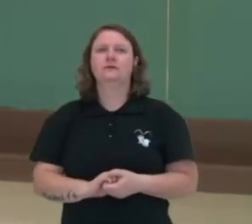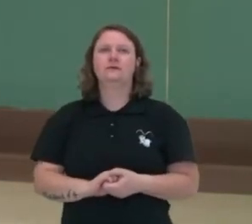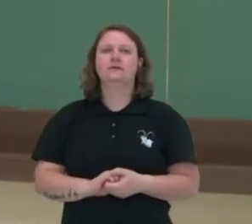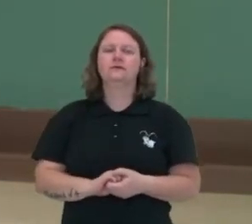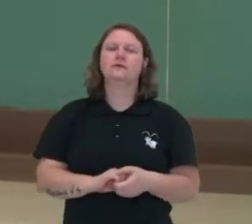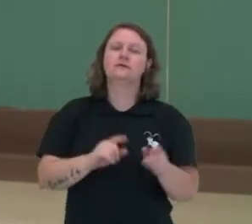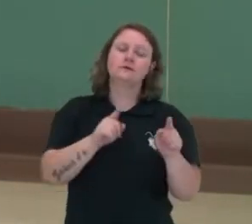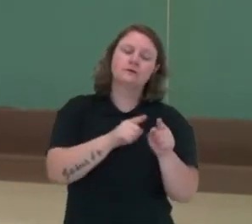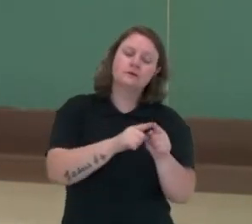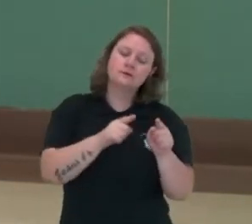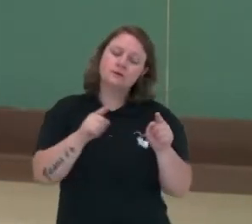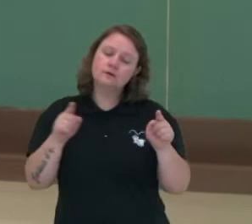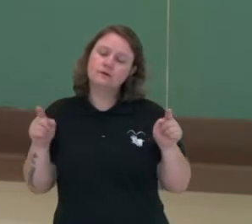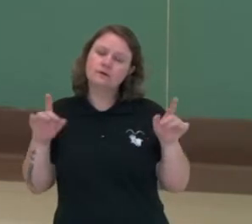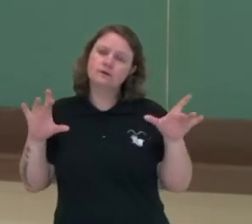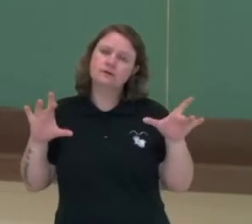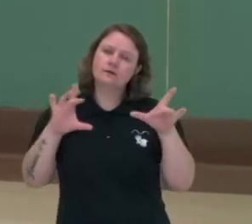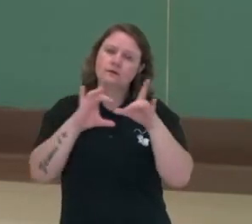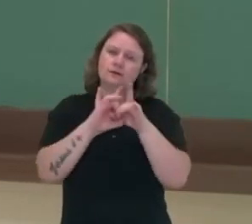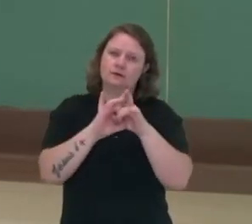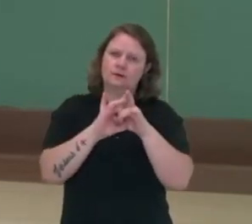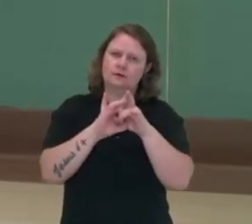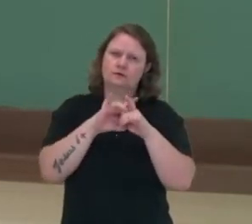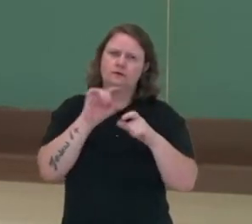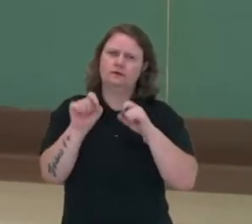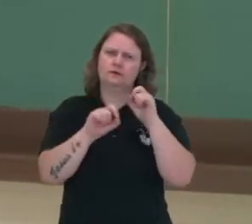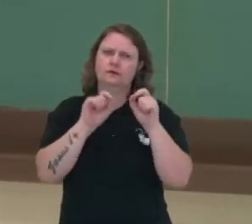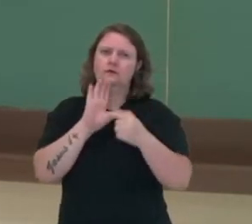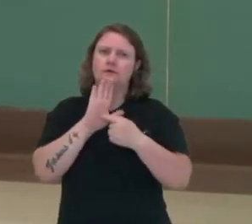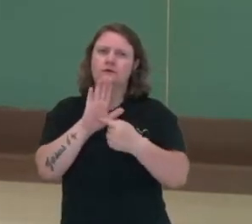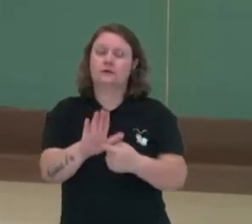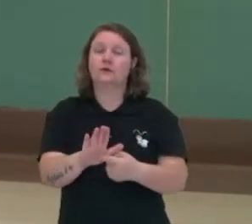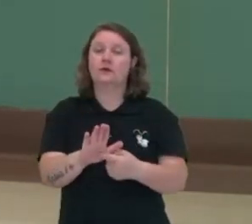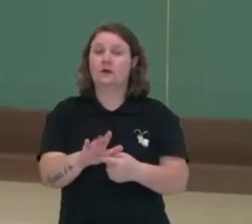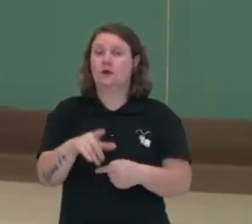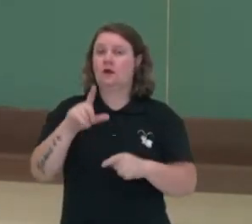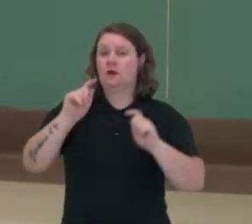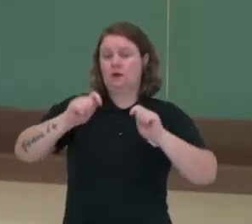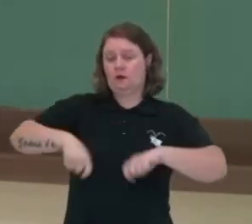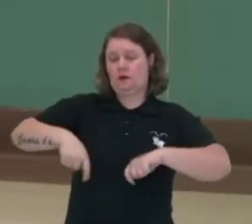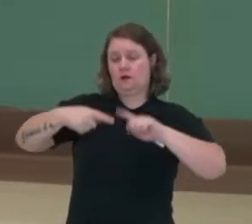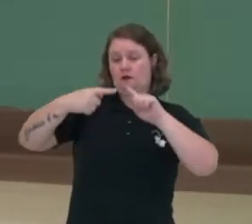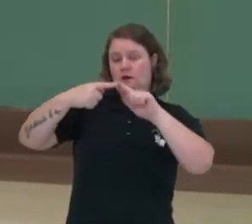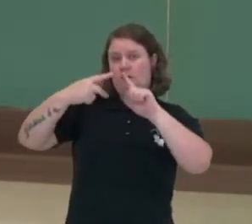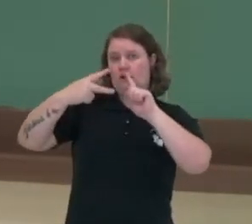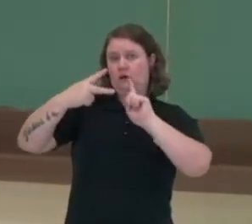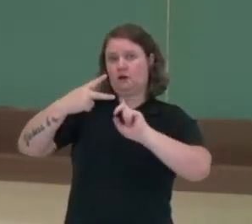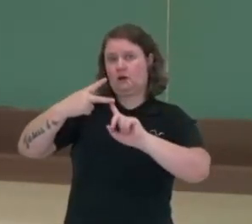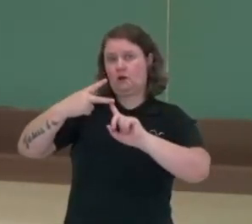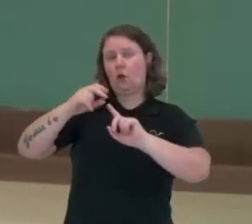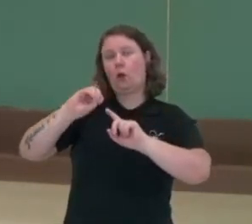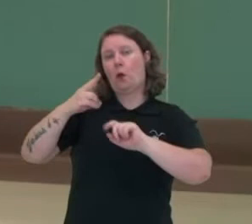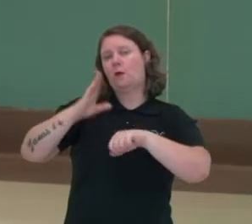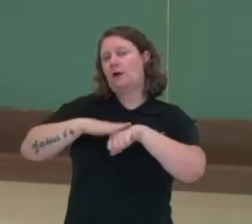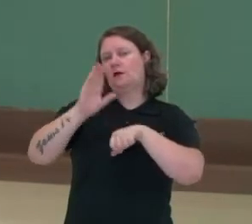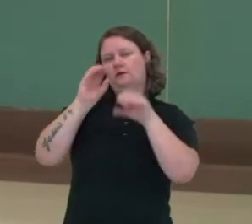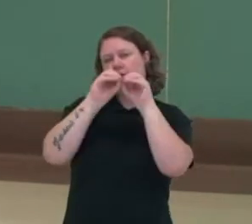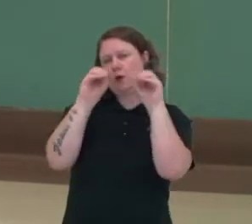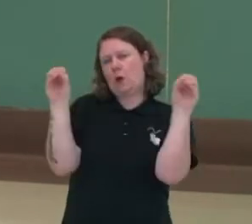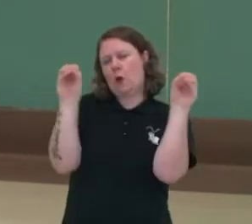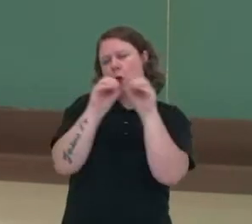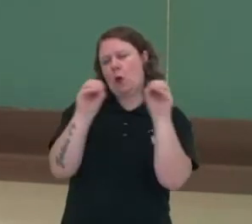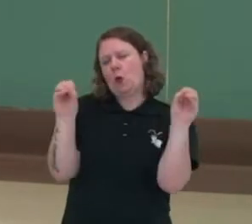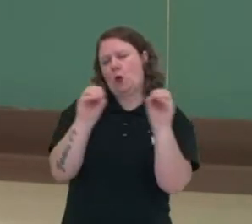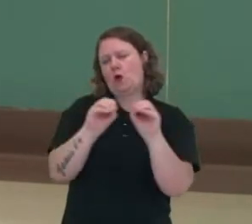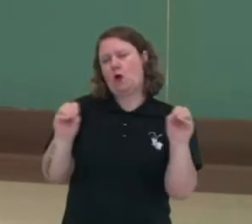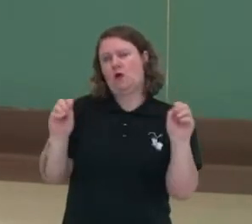o período composto, né? O que que eu tenho no período composto? Eu posso ter duas ou mais orações, várias, pode